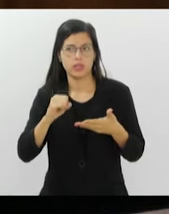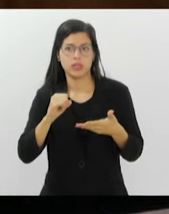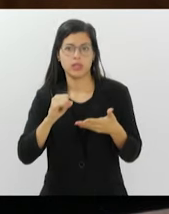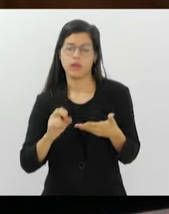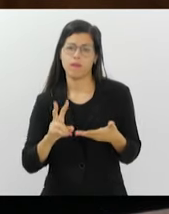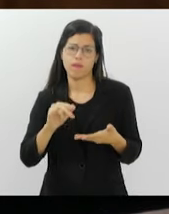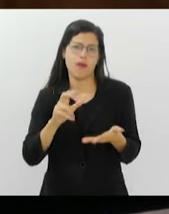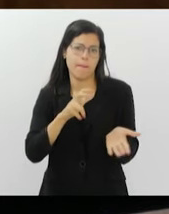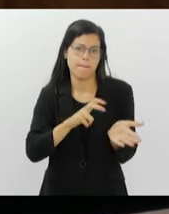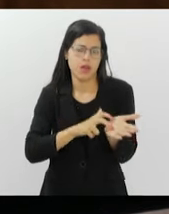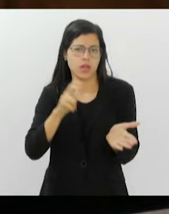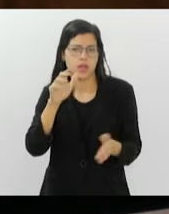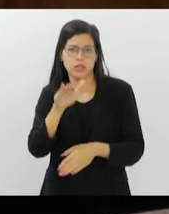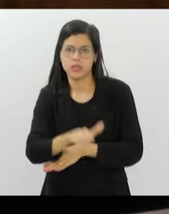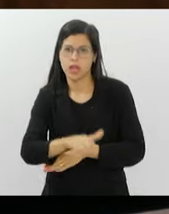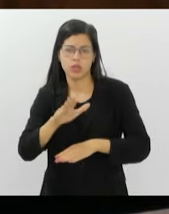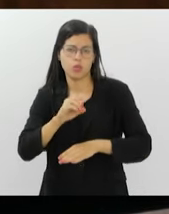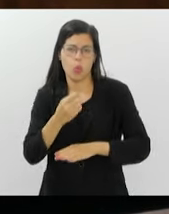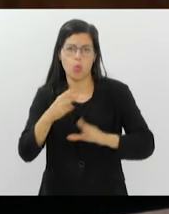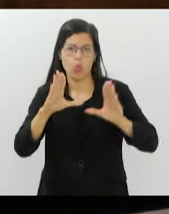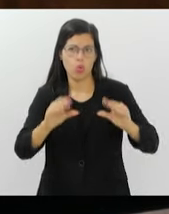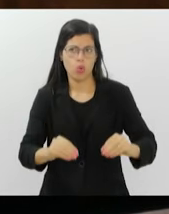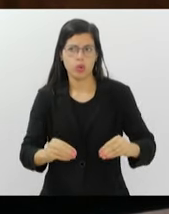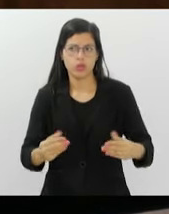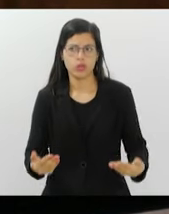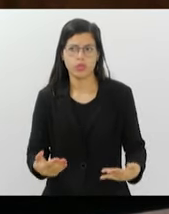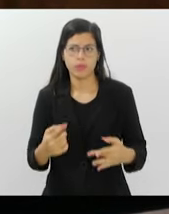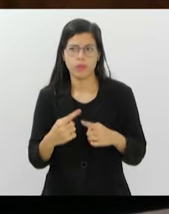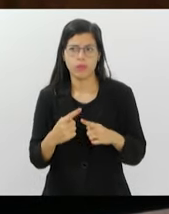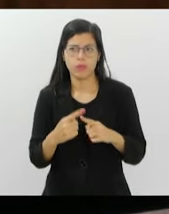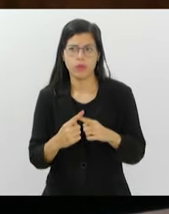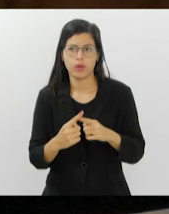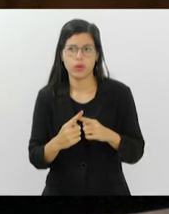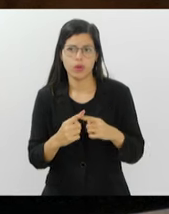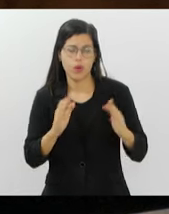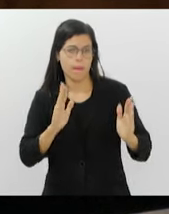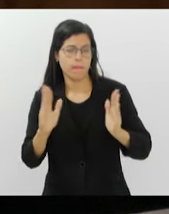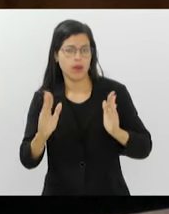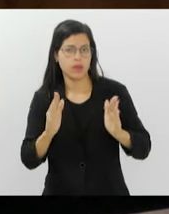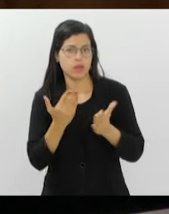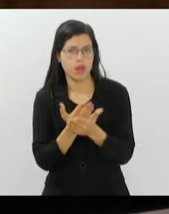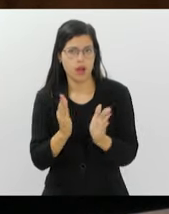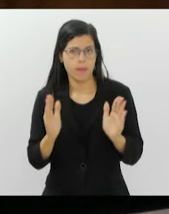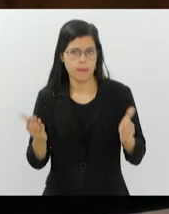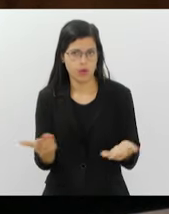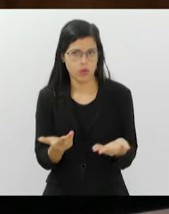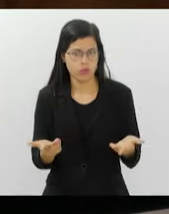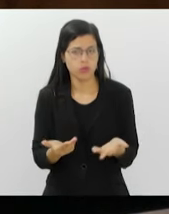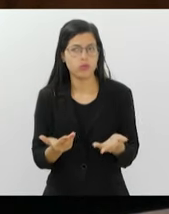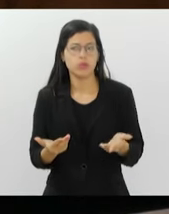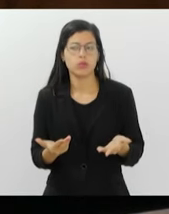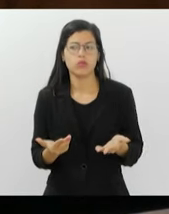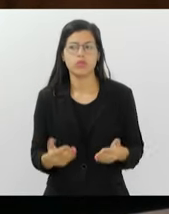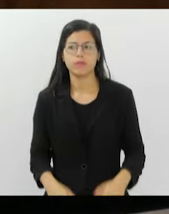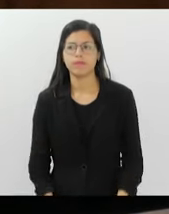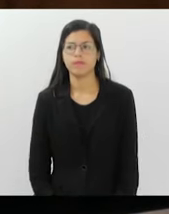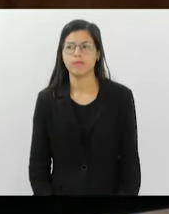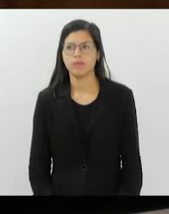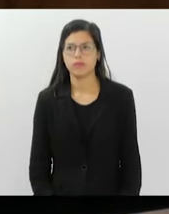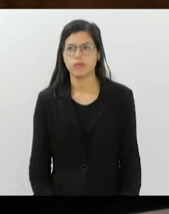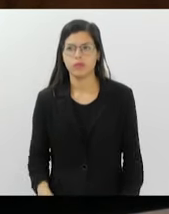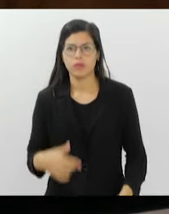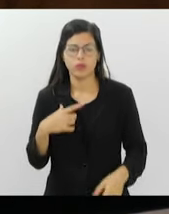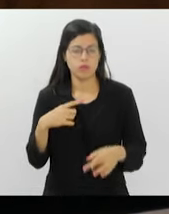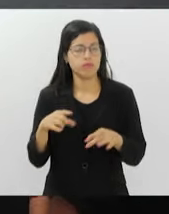tarde ou à noite porque o prazo acaba hoje vou consultar hoje eu vinha pensando até